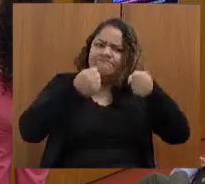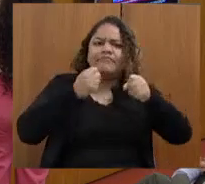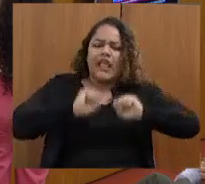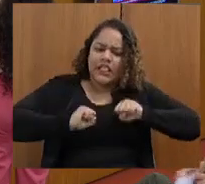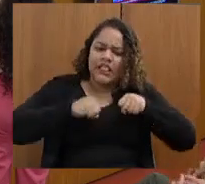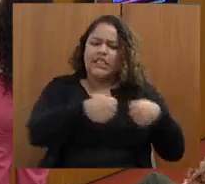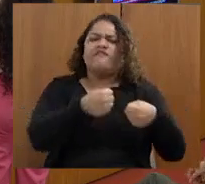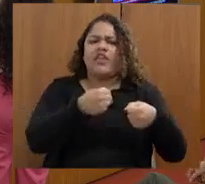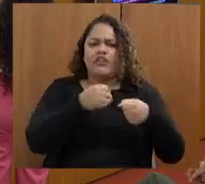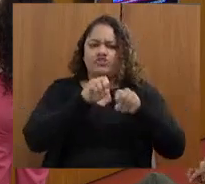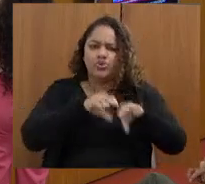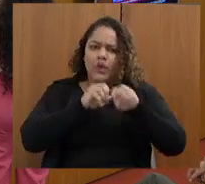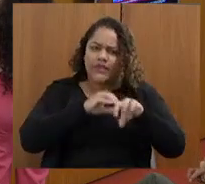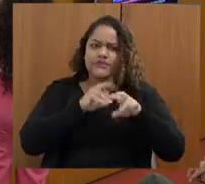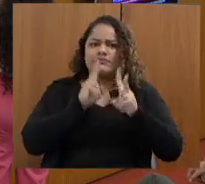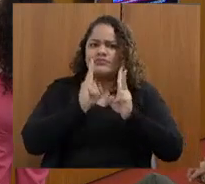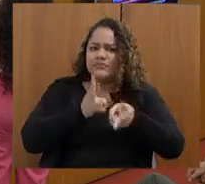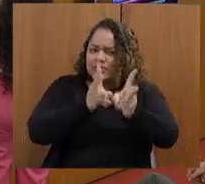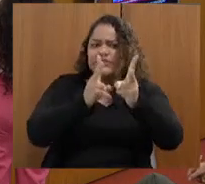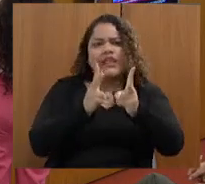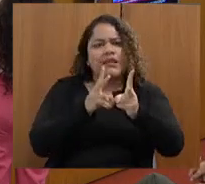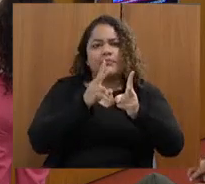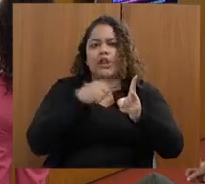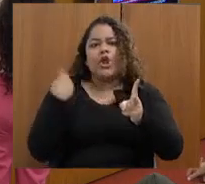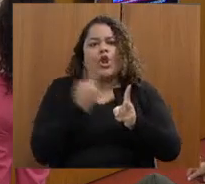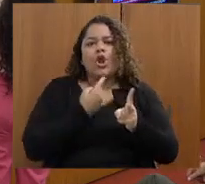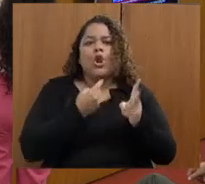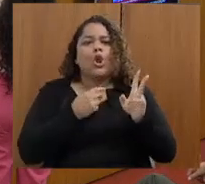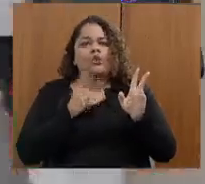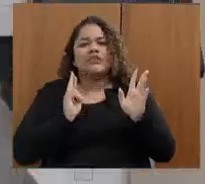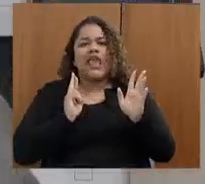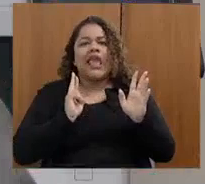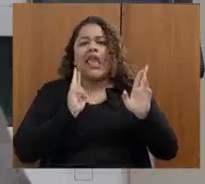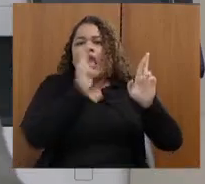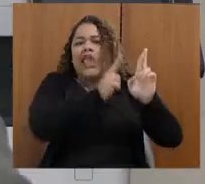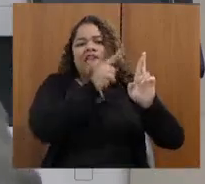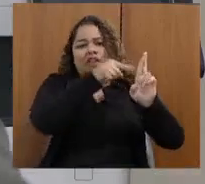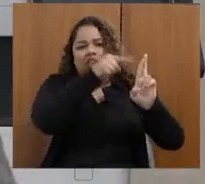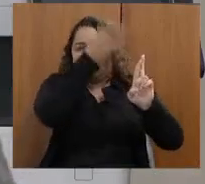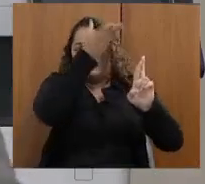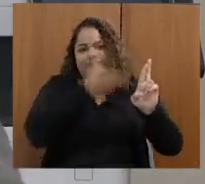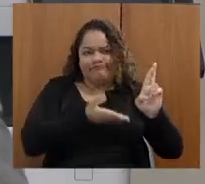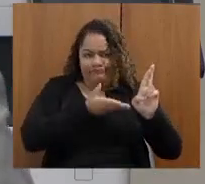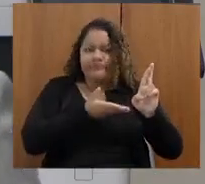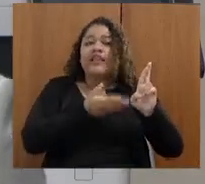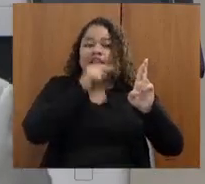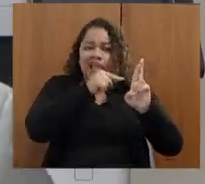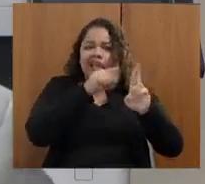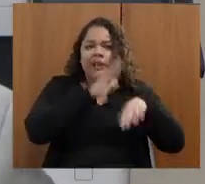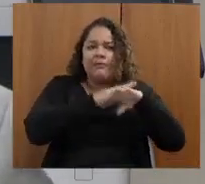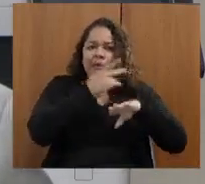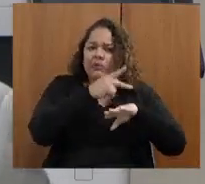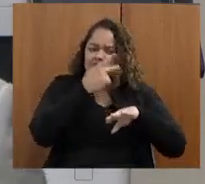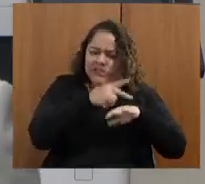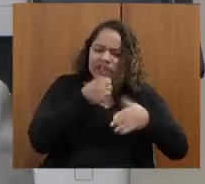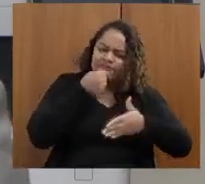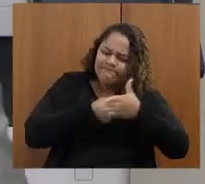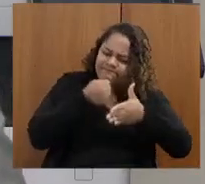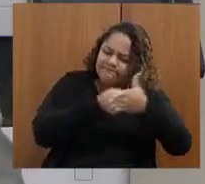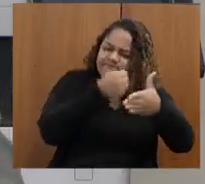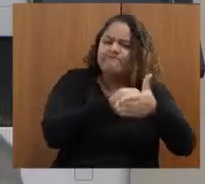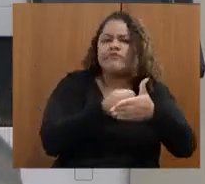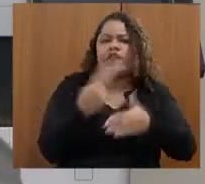constante é uma referência que nós temos aqui na Assembleia a luta pela valorização dos profissionais da educação